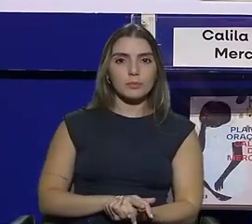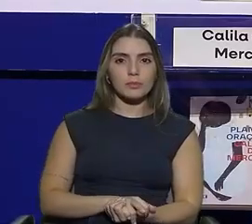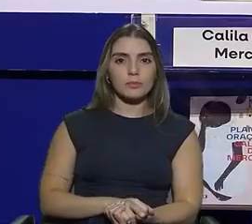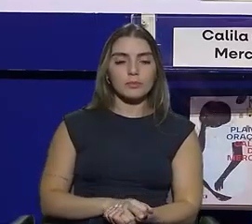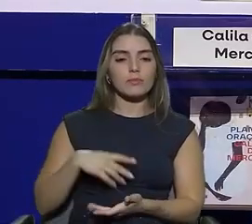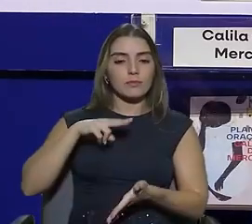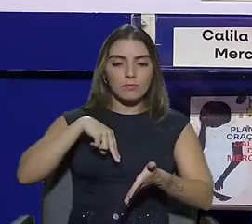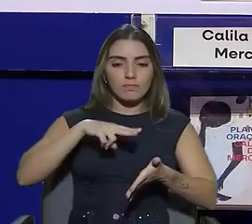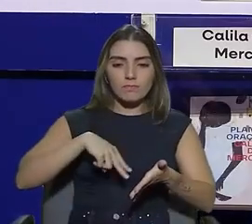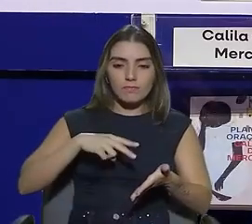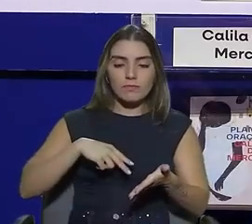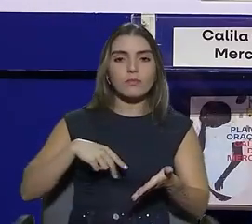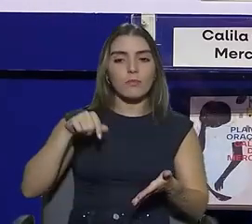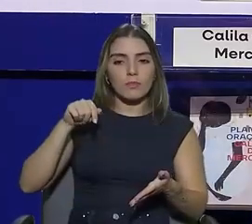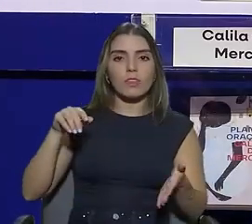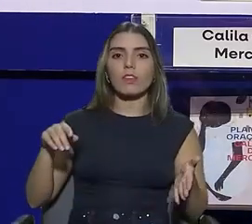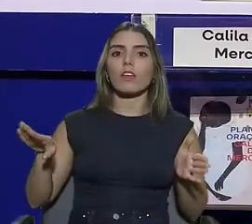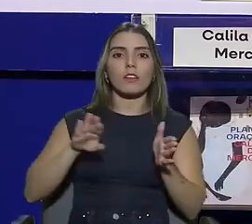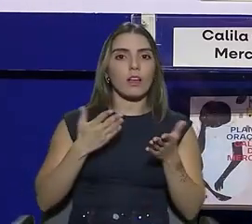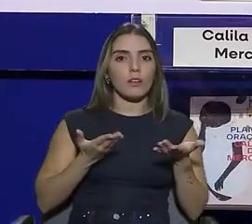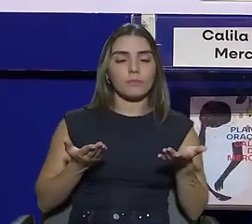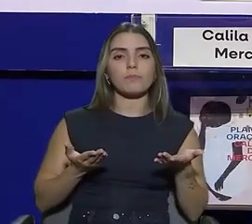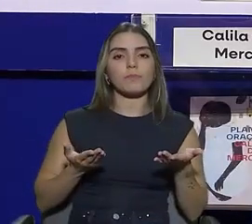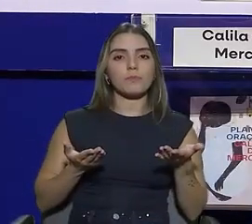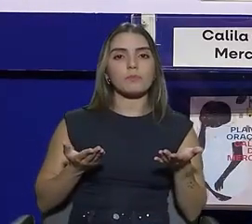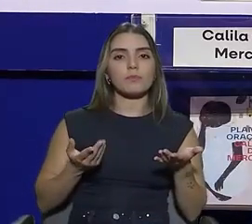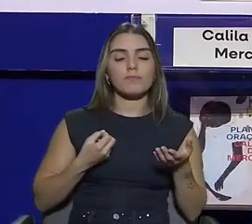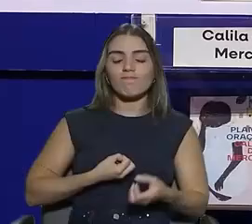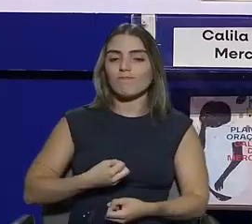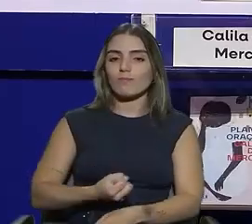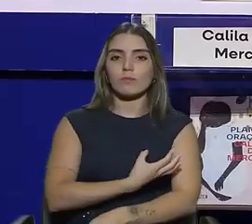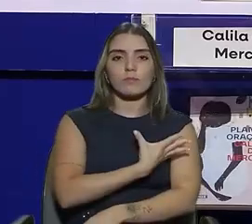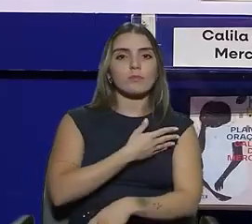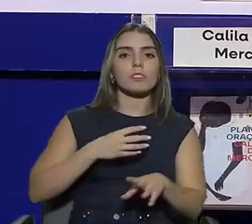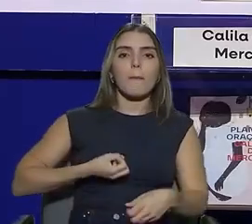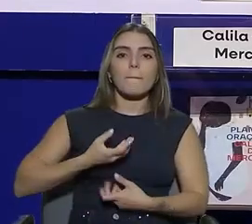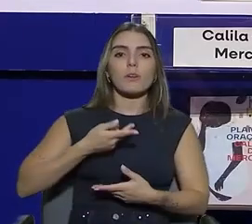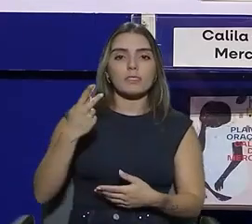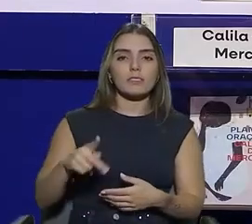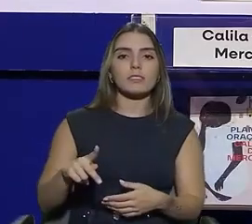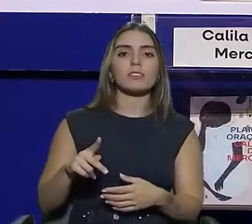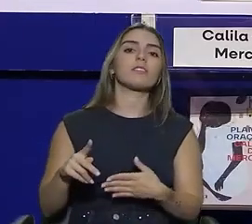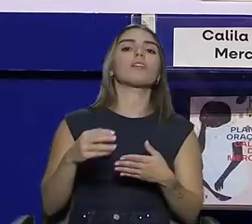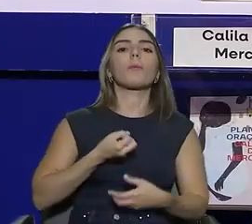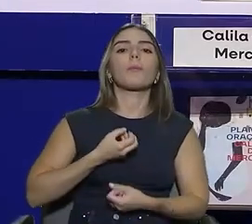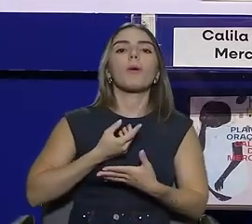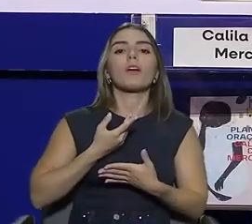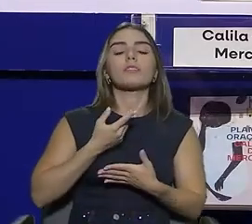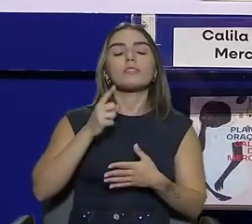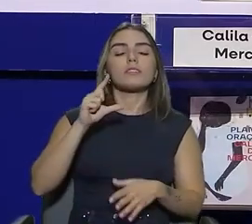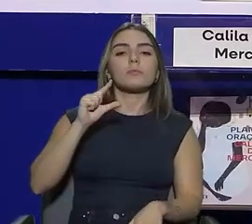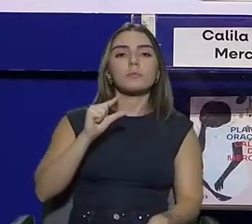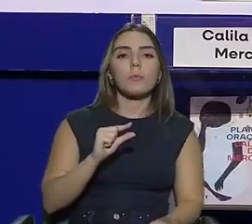leio o Bandeira até hoje, me emociono muito com a poesia dele. Sou um poeta menor, perdoai. Já falei isso numa